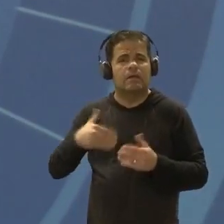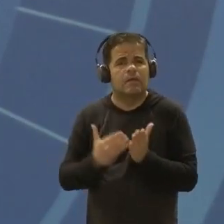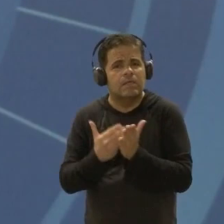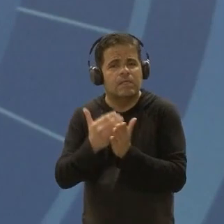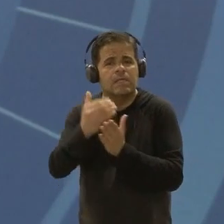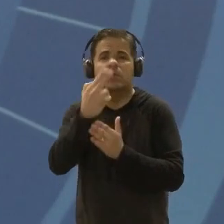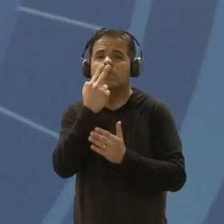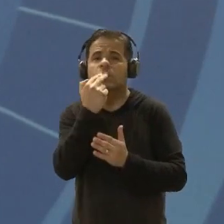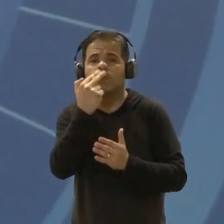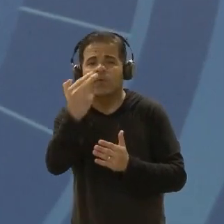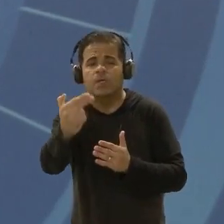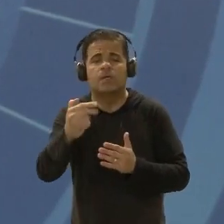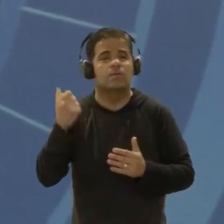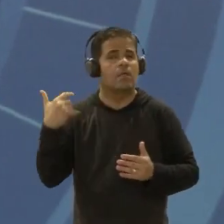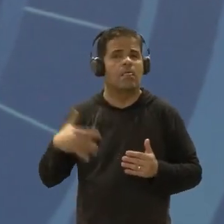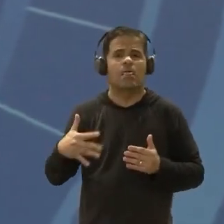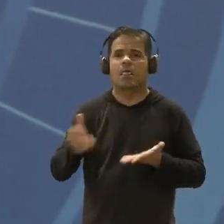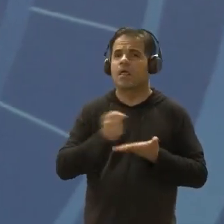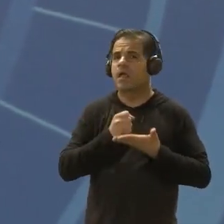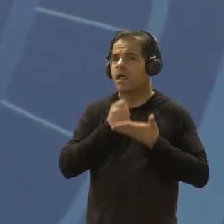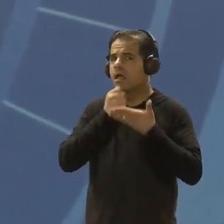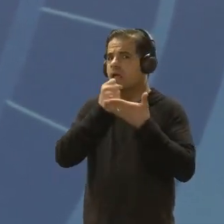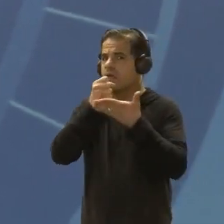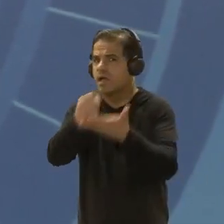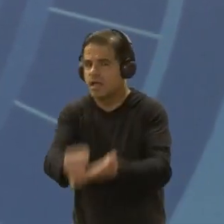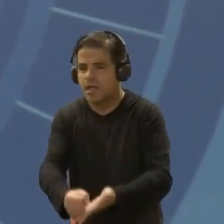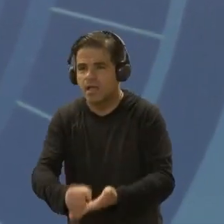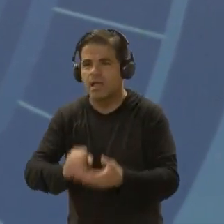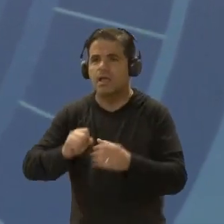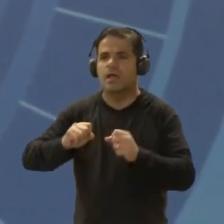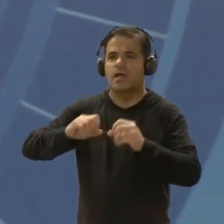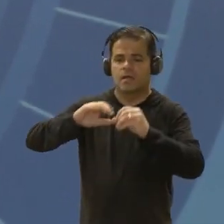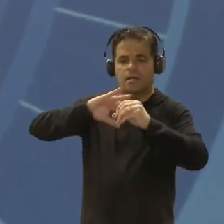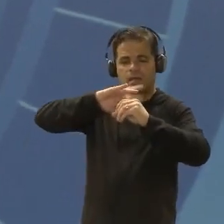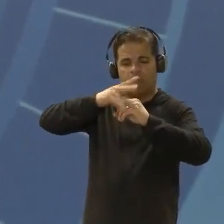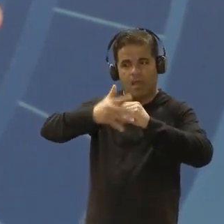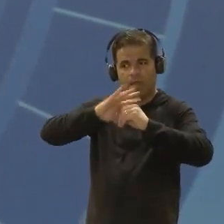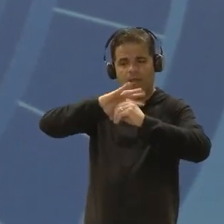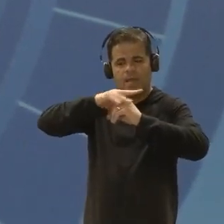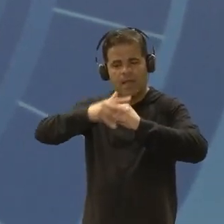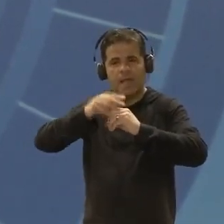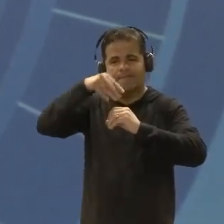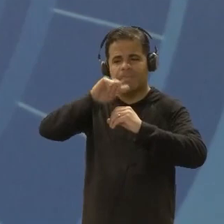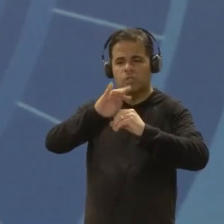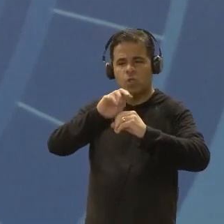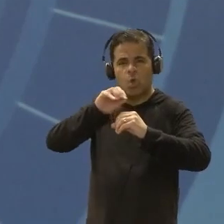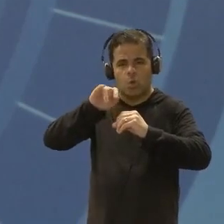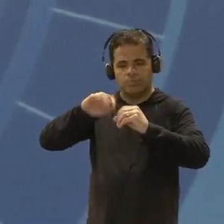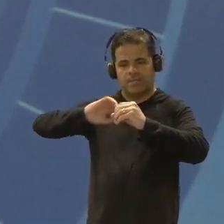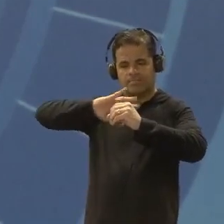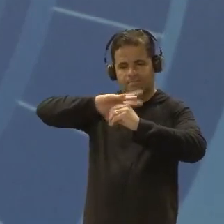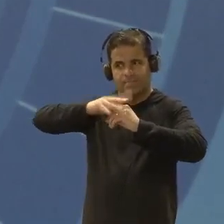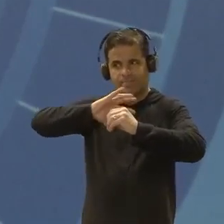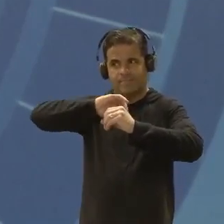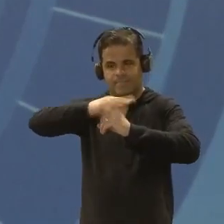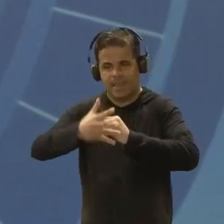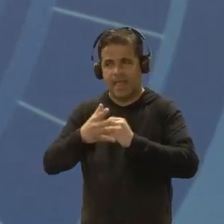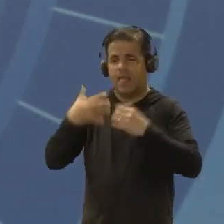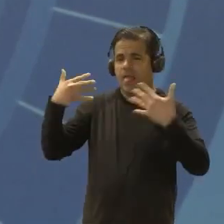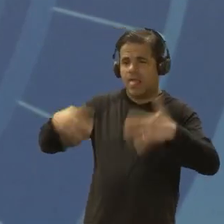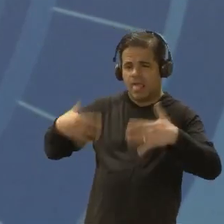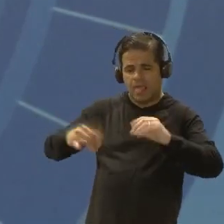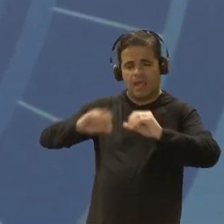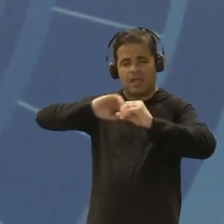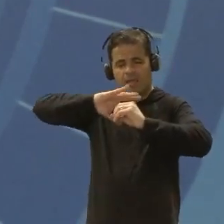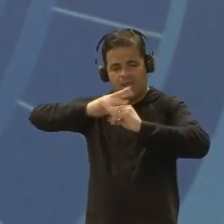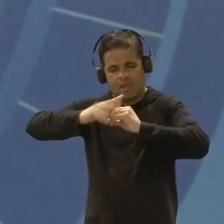de nutrição, ele carrega muito a mitocôndria, e a coitada da mitocôndria fica lá toda hora recebendo alimento e toda hora sofrendo